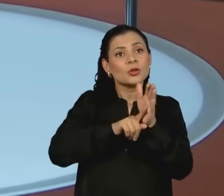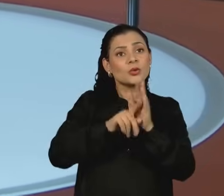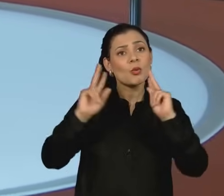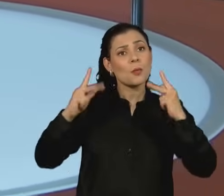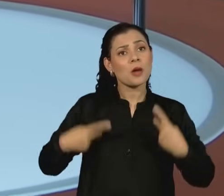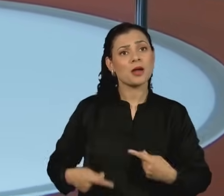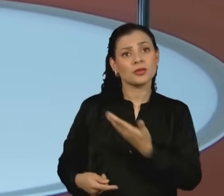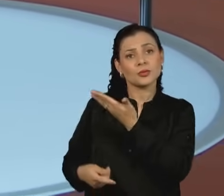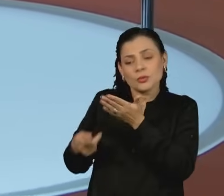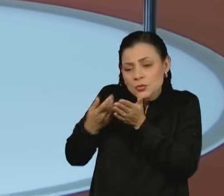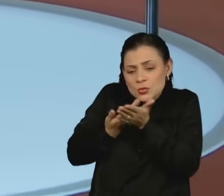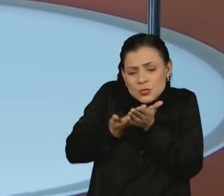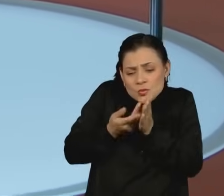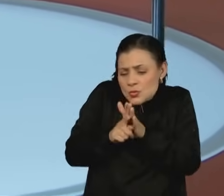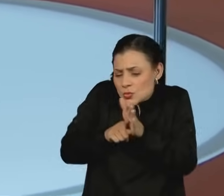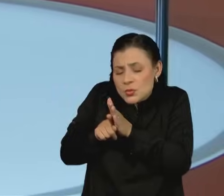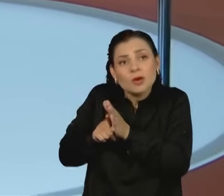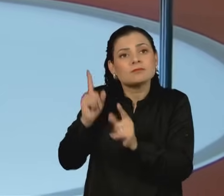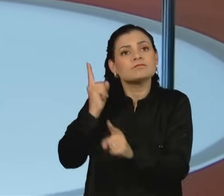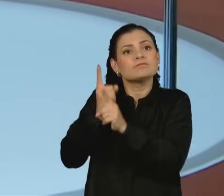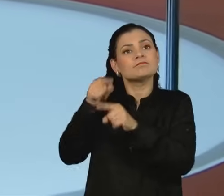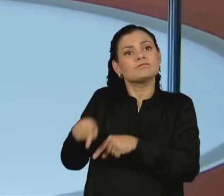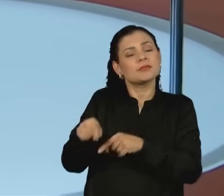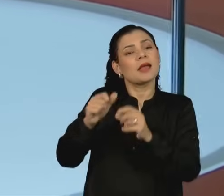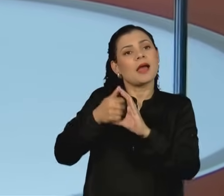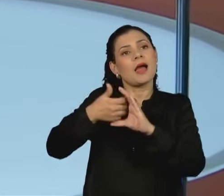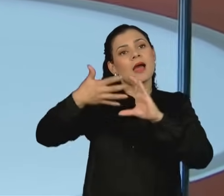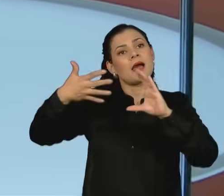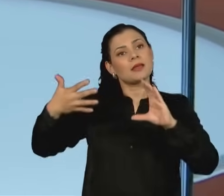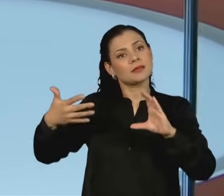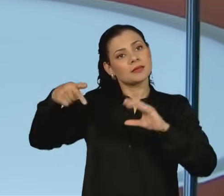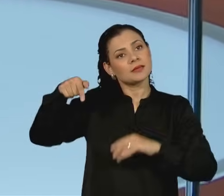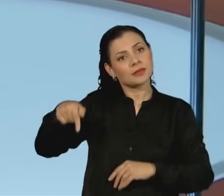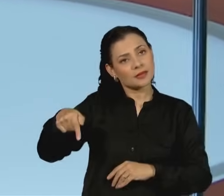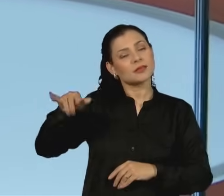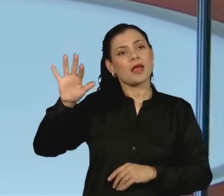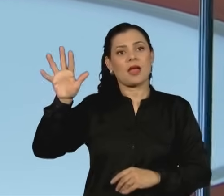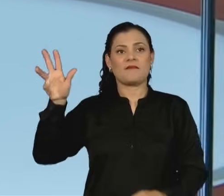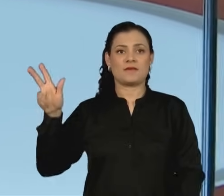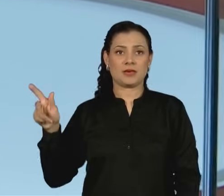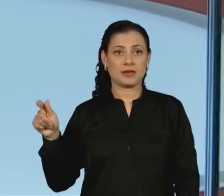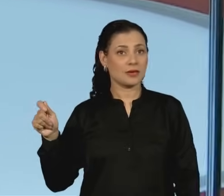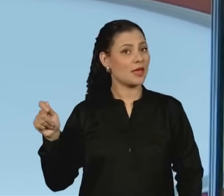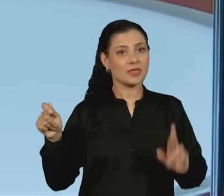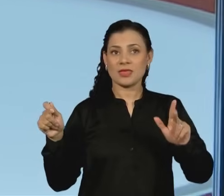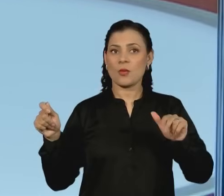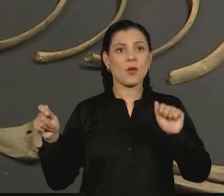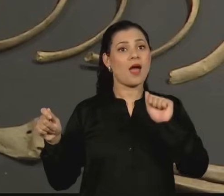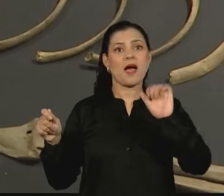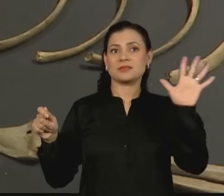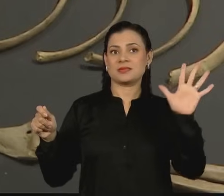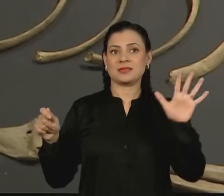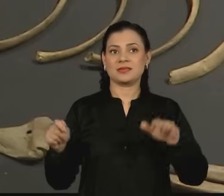por especialistas que disseram que ele tem características africanas e não asiáticas.